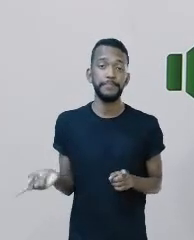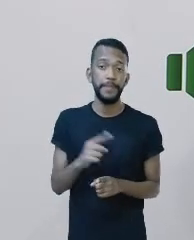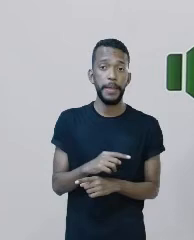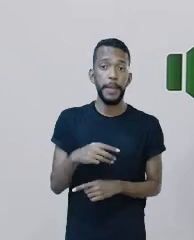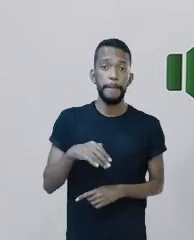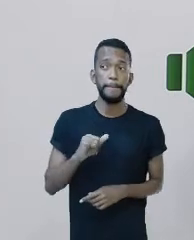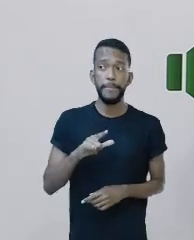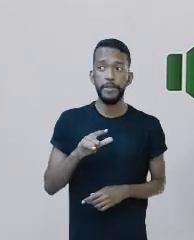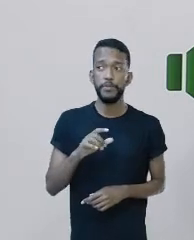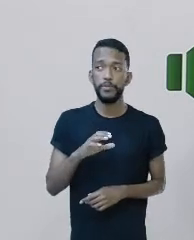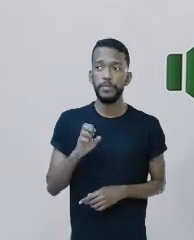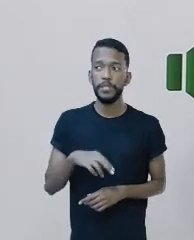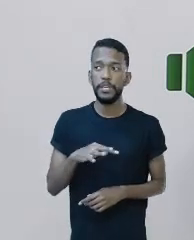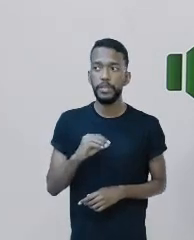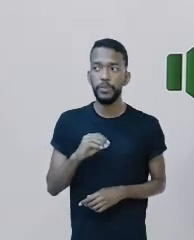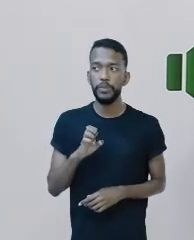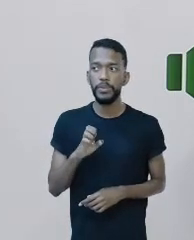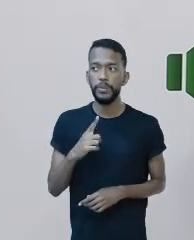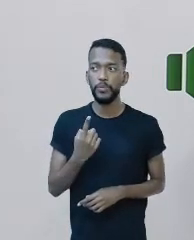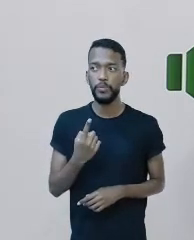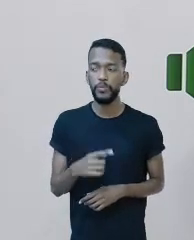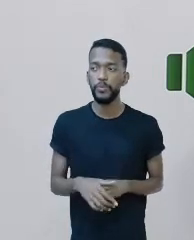Correto? E agora outro.